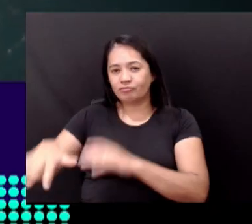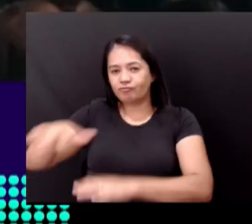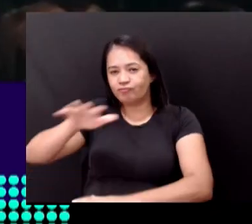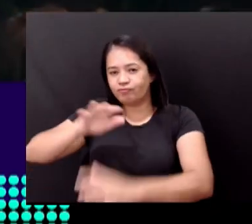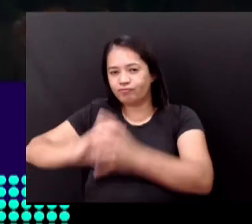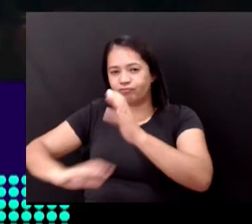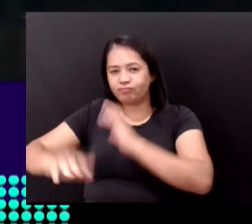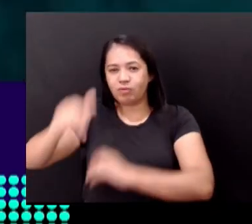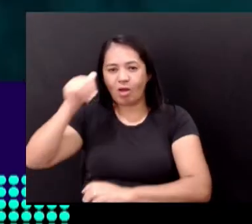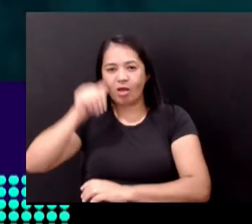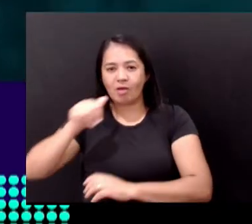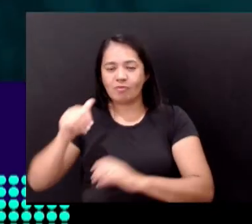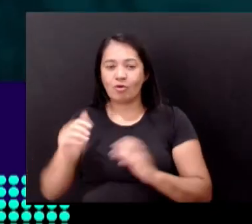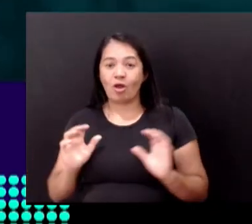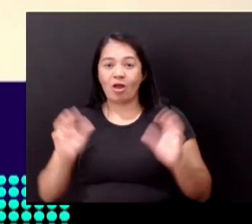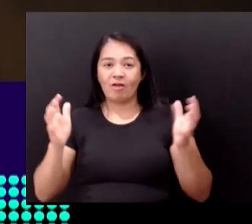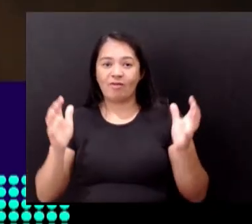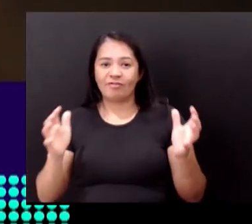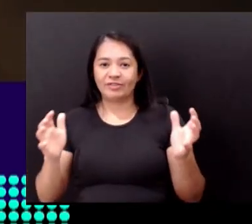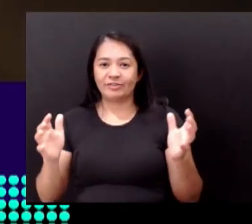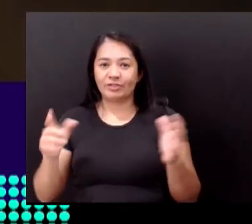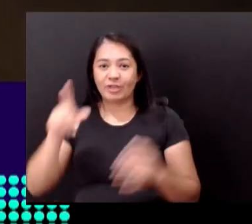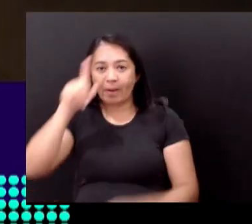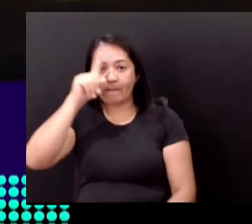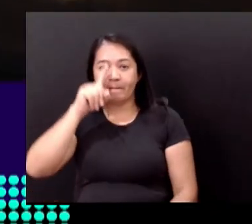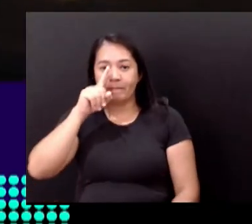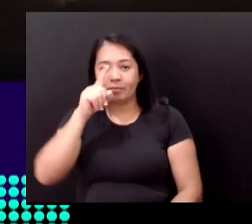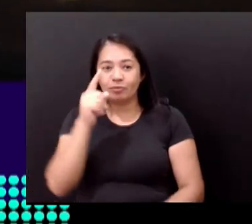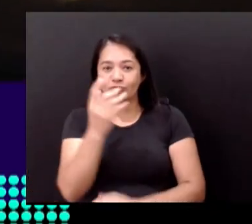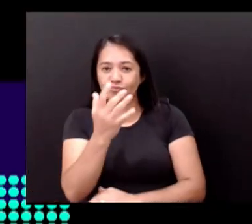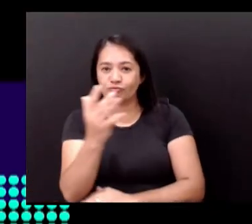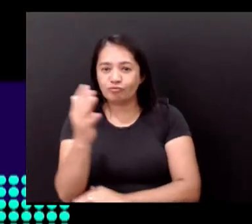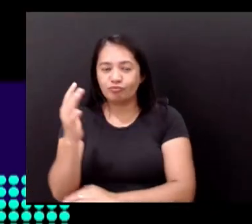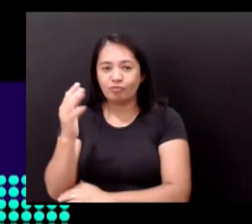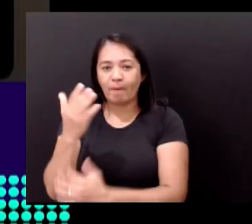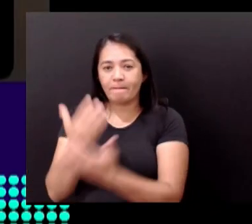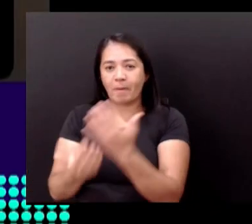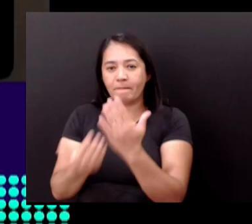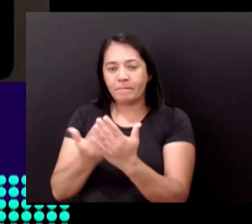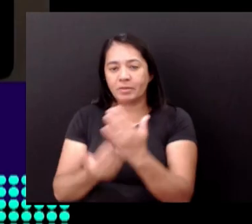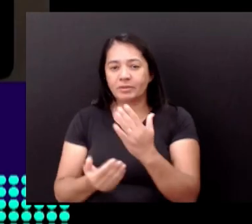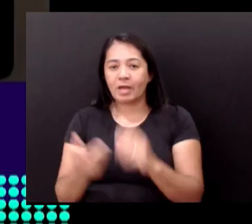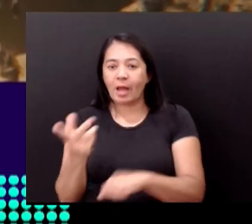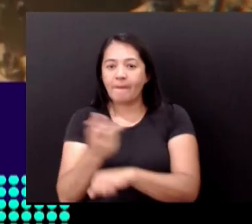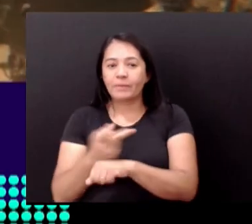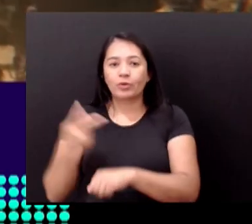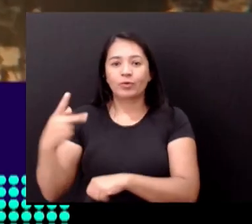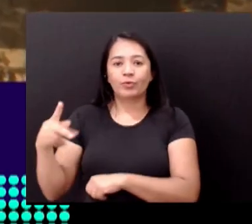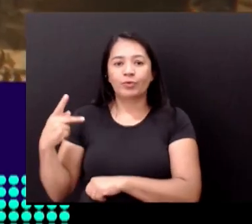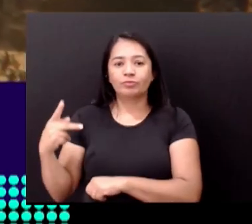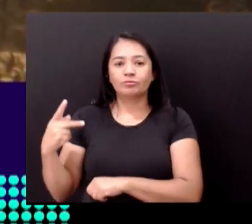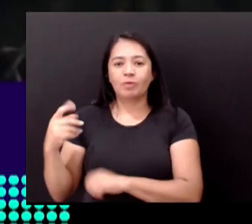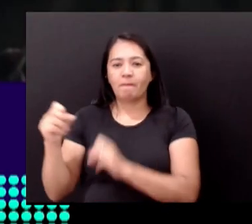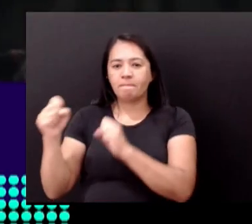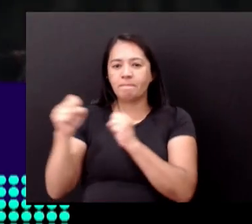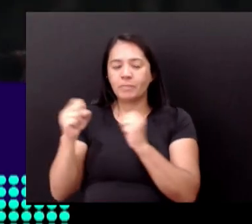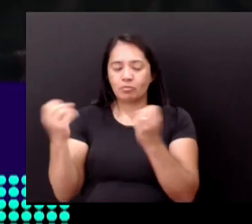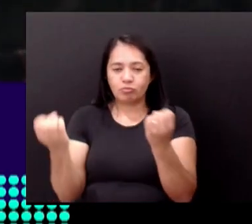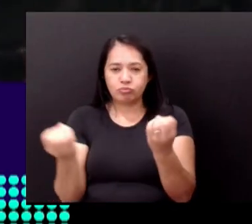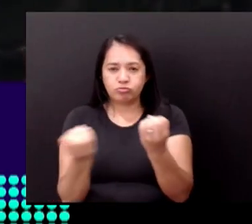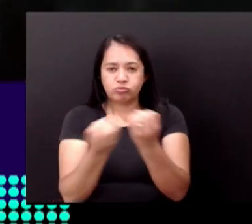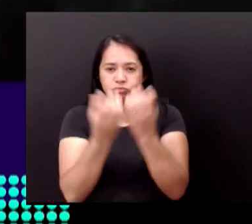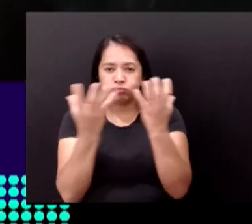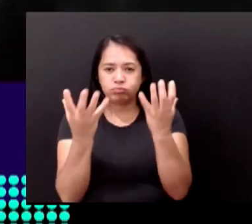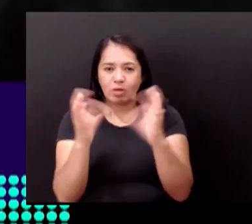nas sombrias e perigosas Terras Perdidas. Sua busca é, claro, um poder mágico que liberte seu povo